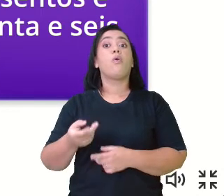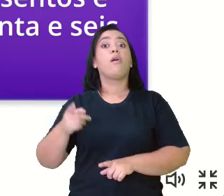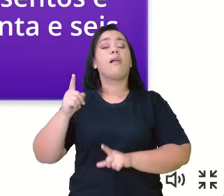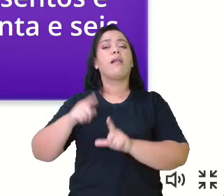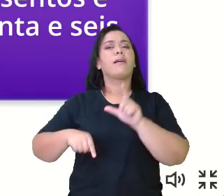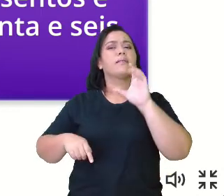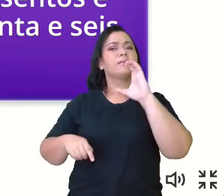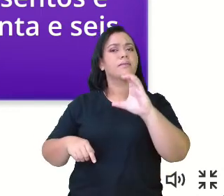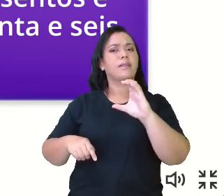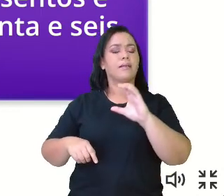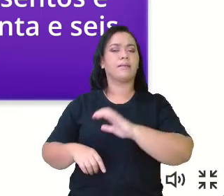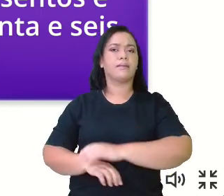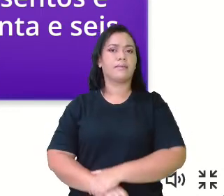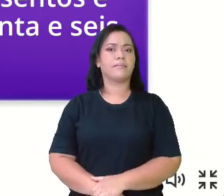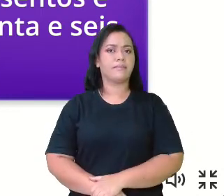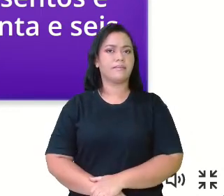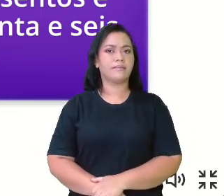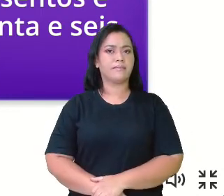C,